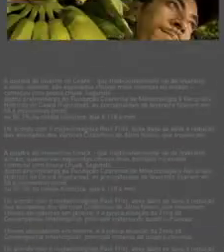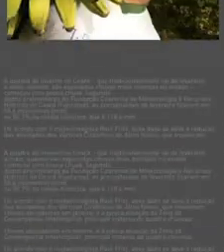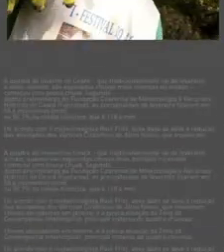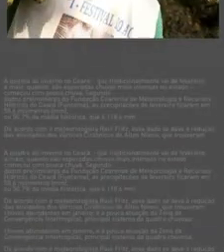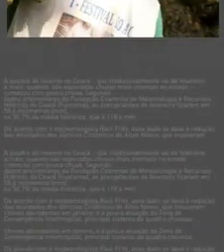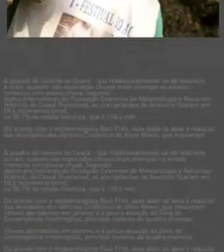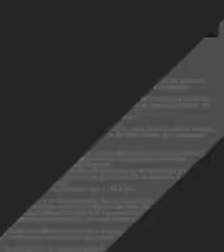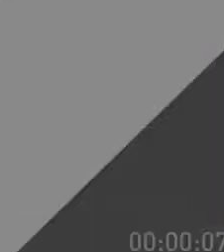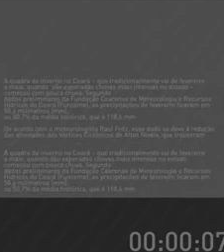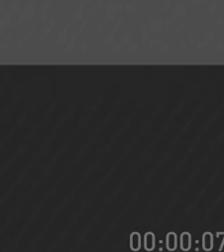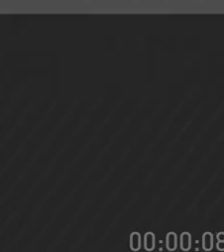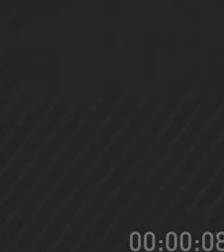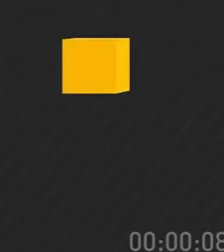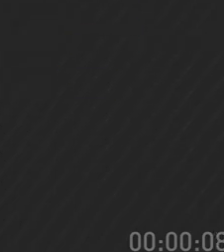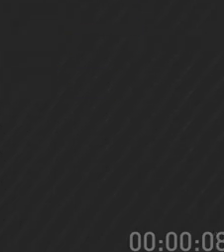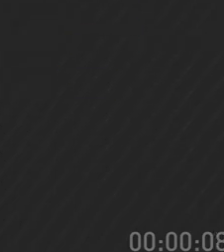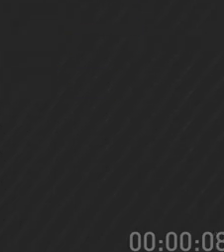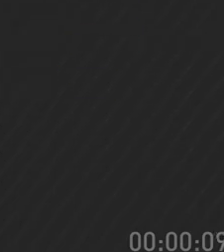i